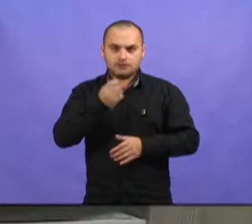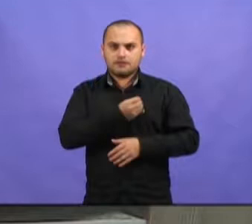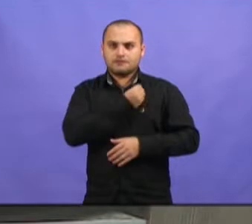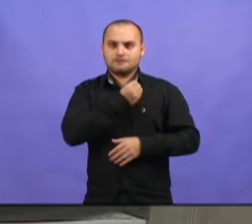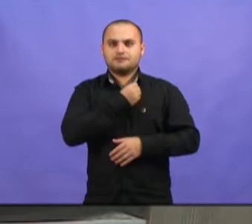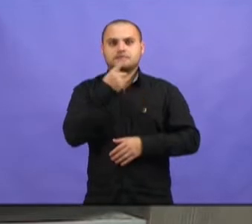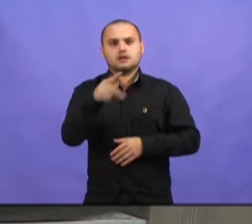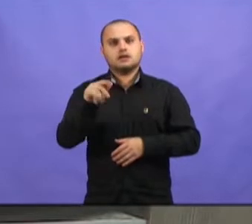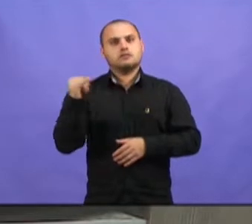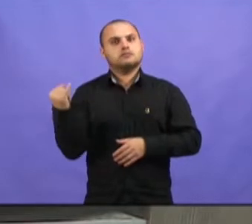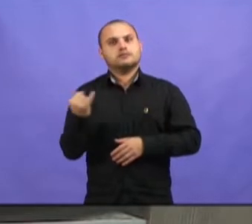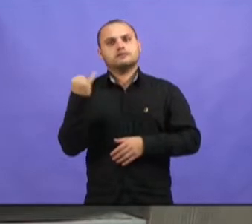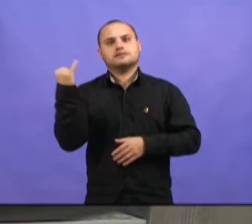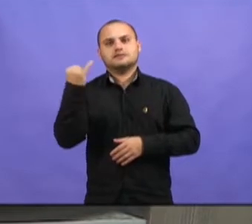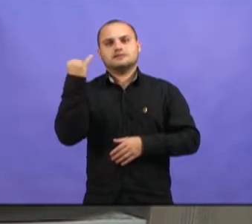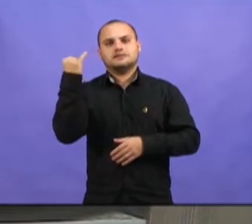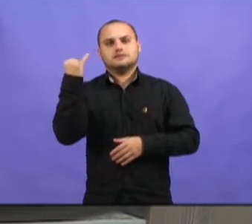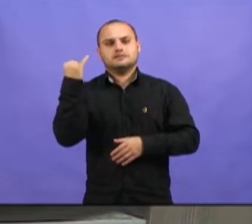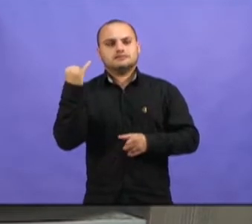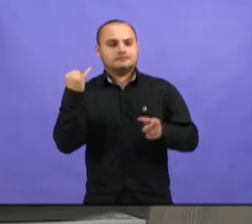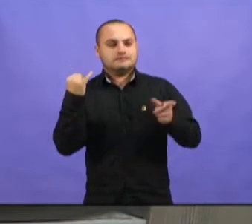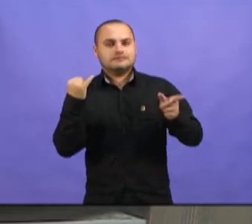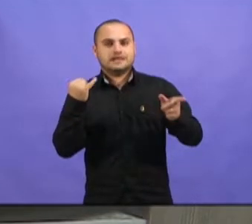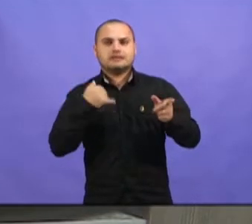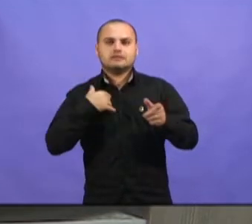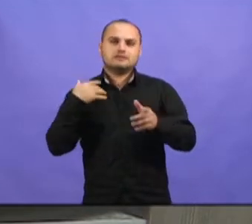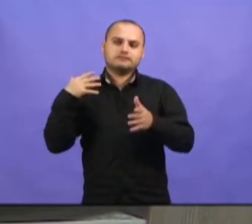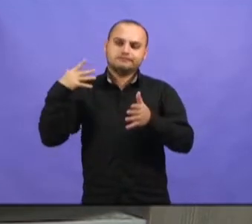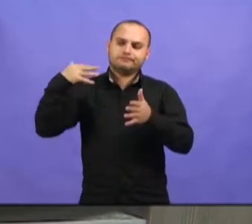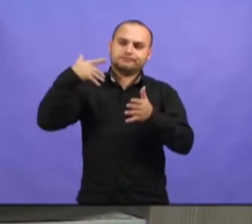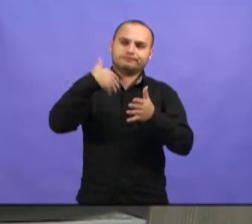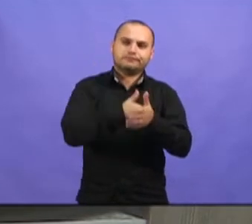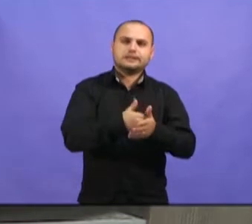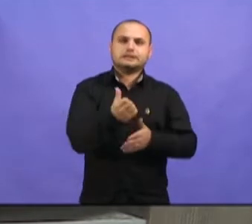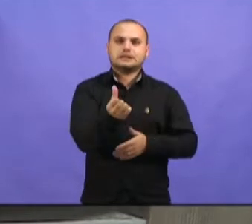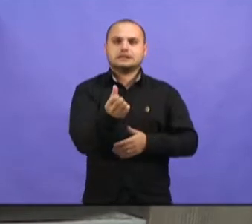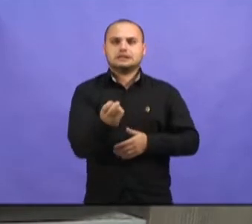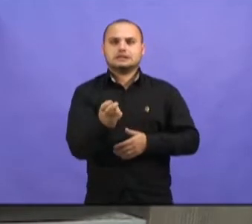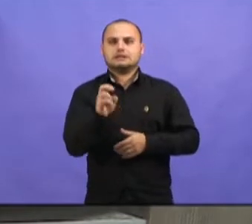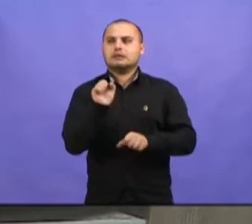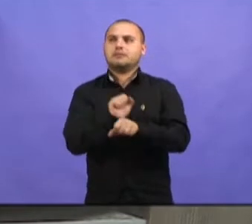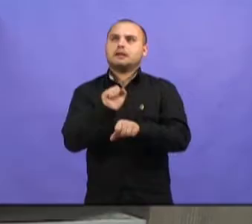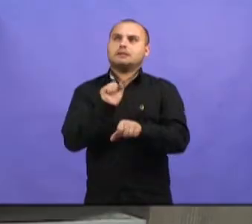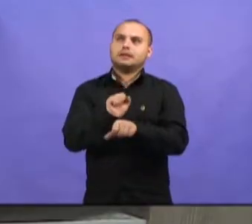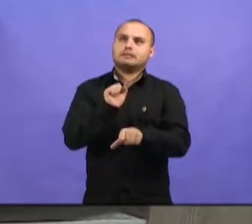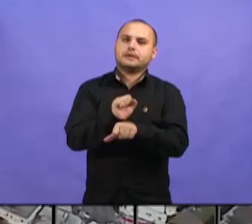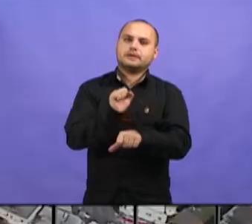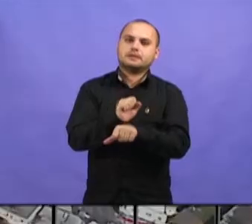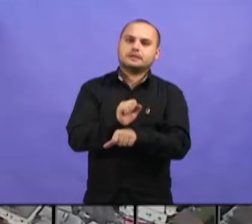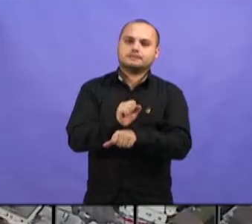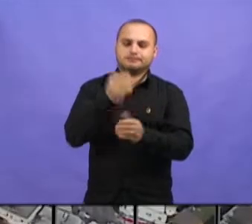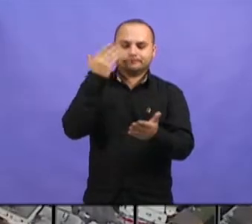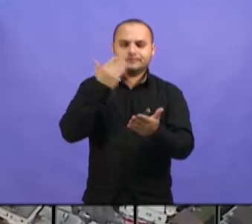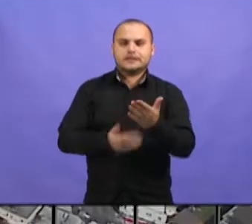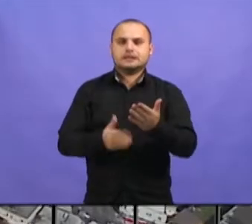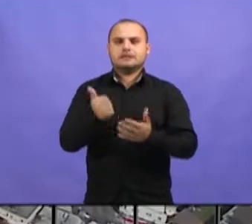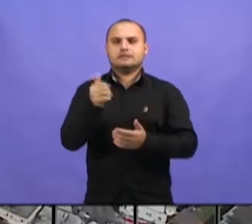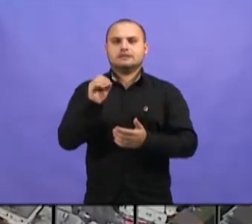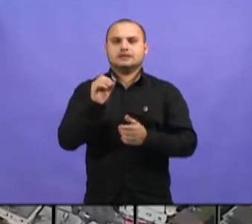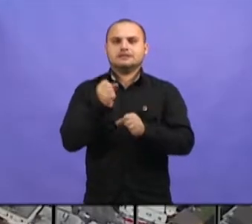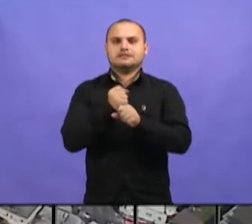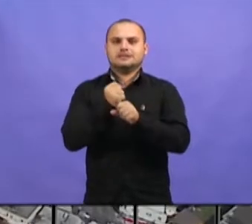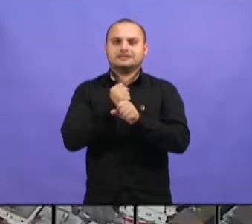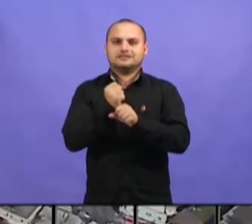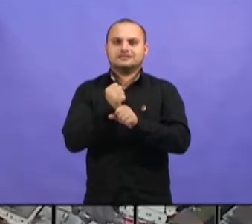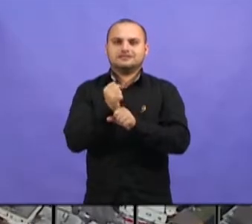para 65 anos e a gente perder esse tempo todo. A gente reduziu a sua chance, né? Perdemos 10 anos, você